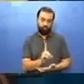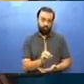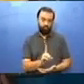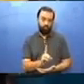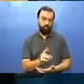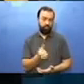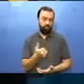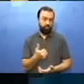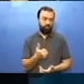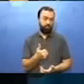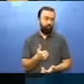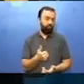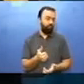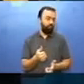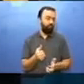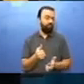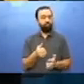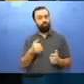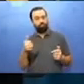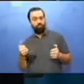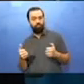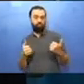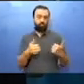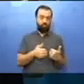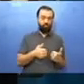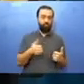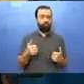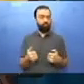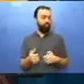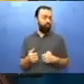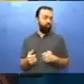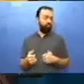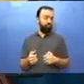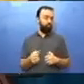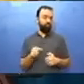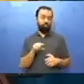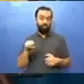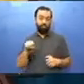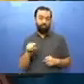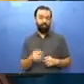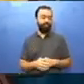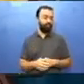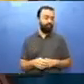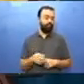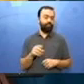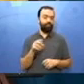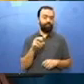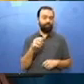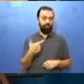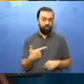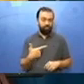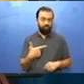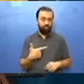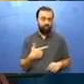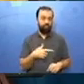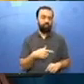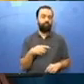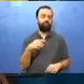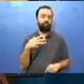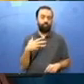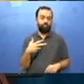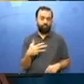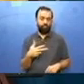E o que a gente usa para separar um numeral do outro? Tracinho. Então, vamos lá. 1,